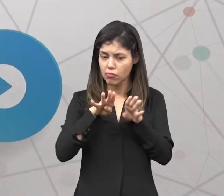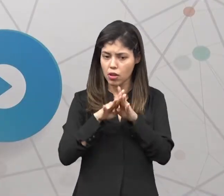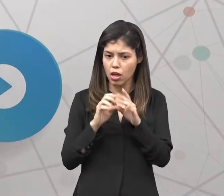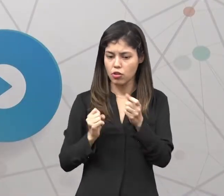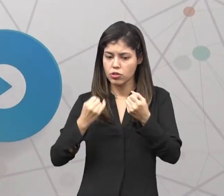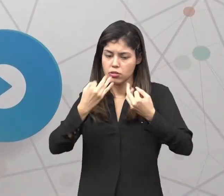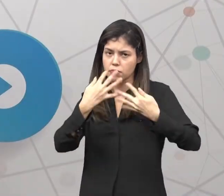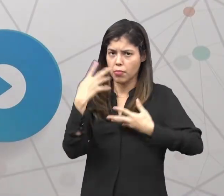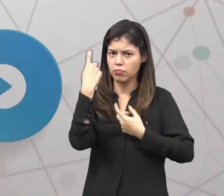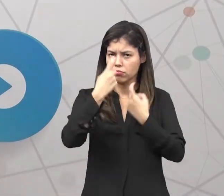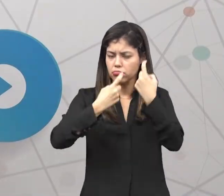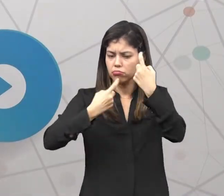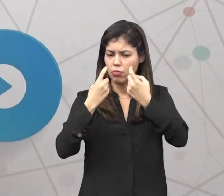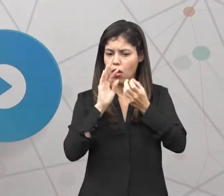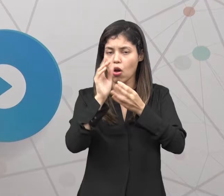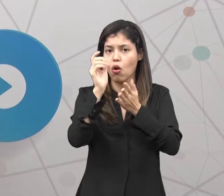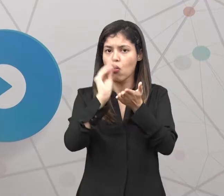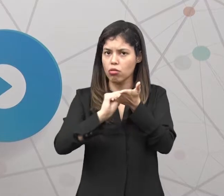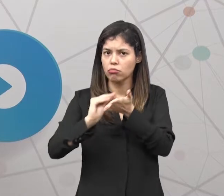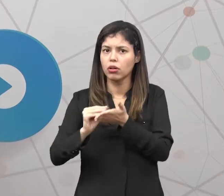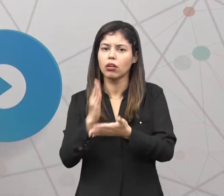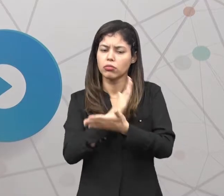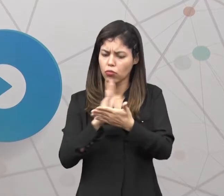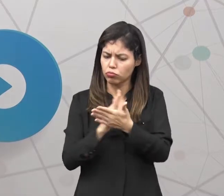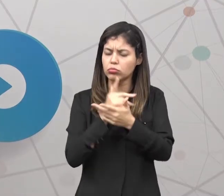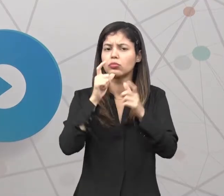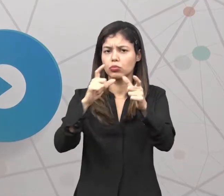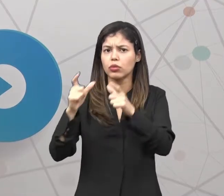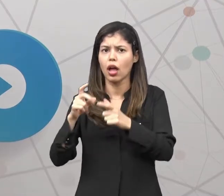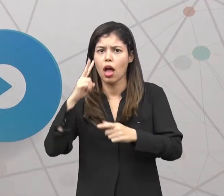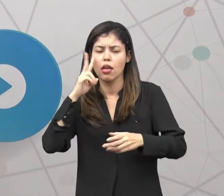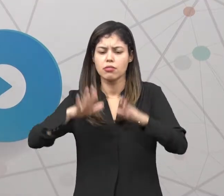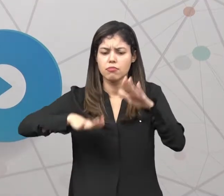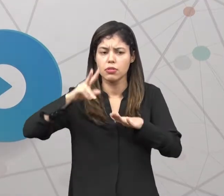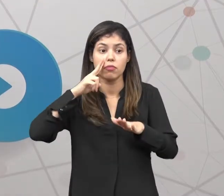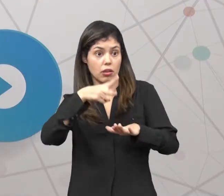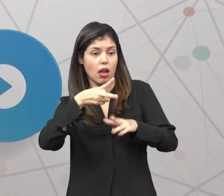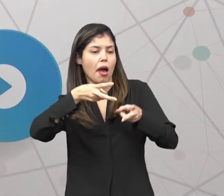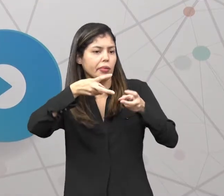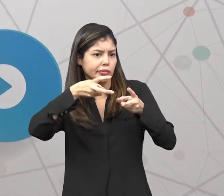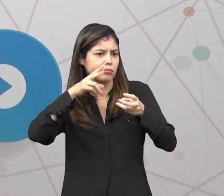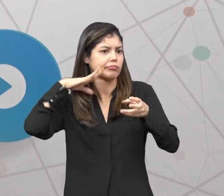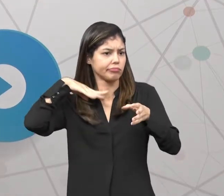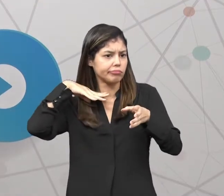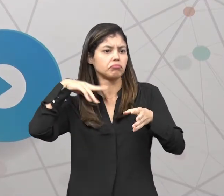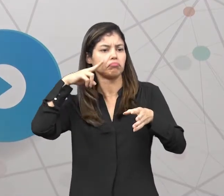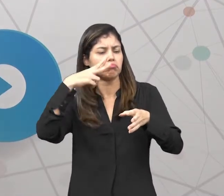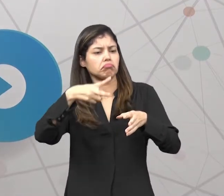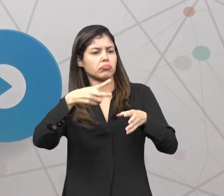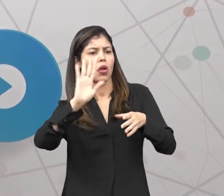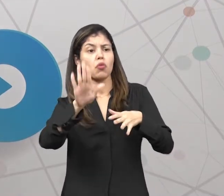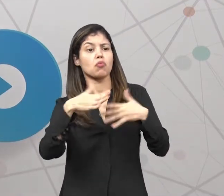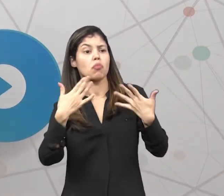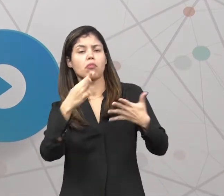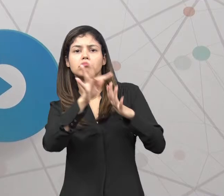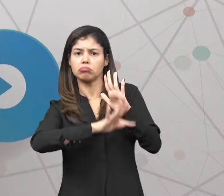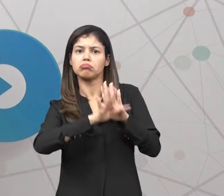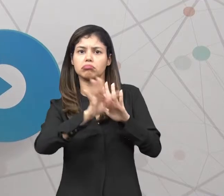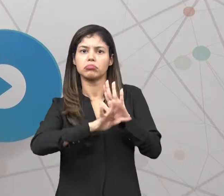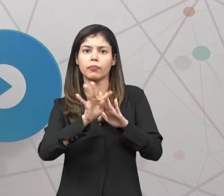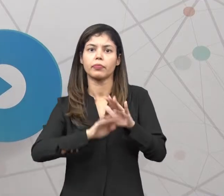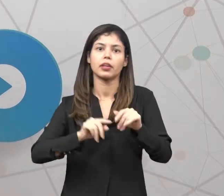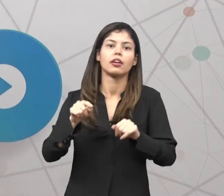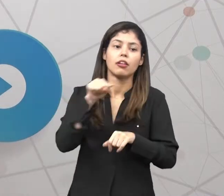jeito de ser colocado em algum lugar. Quando você olha, muitas vezes de cara, você já observa qual o tipo de texto. No